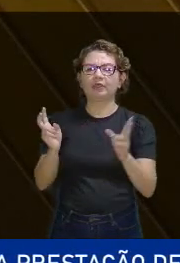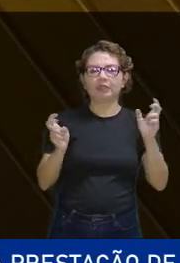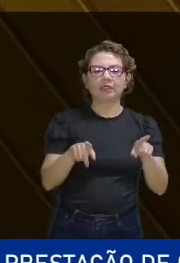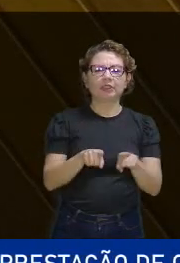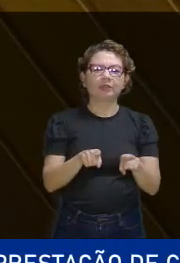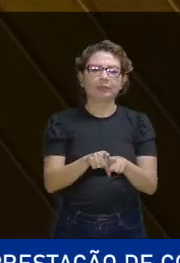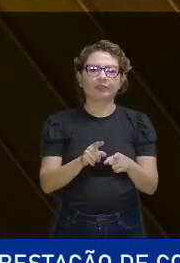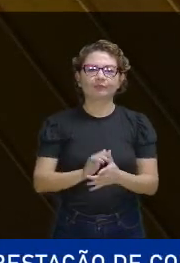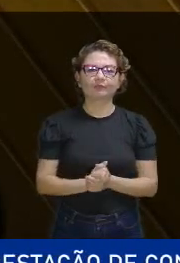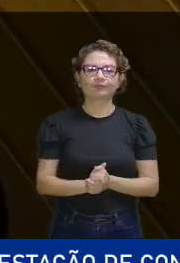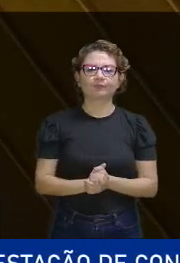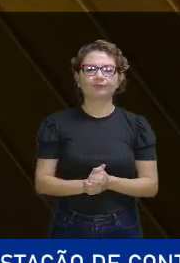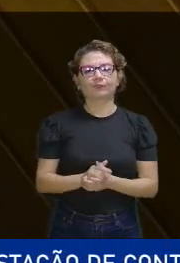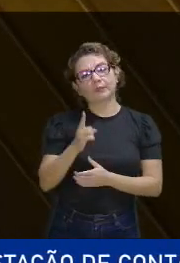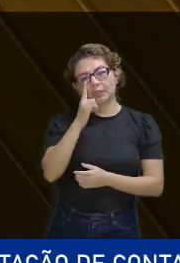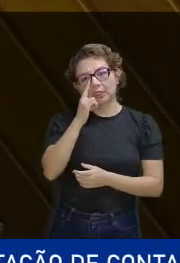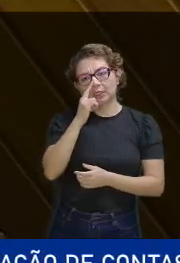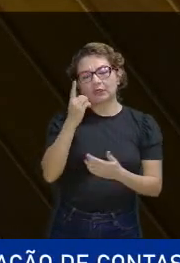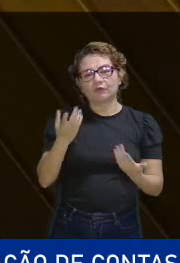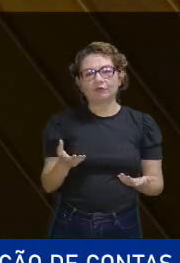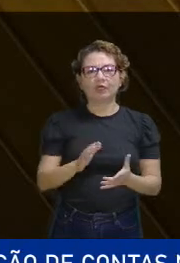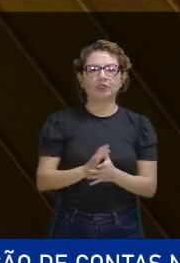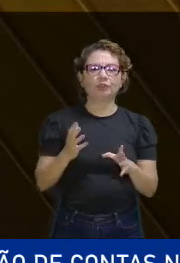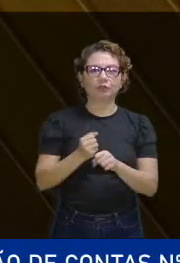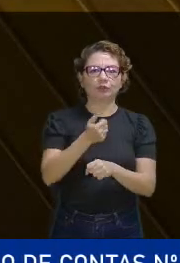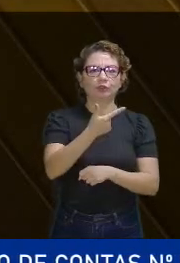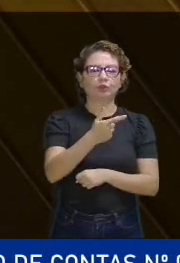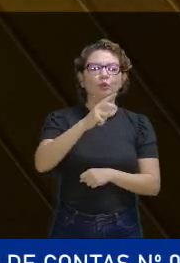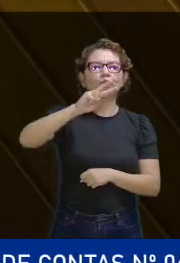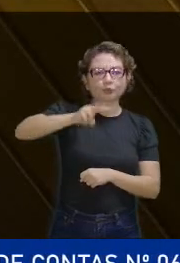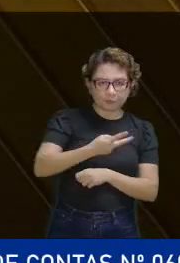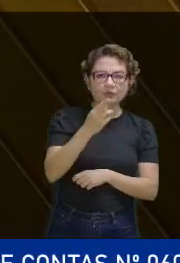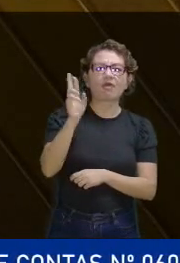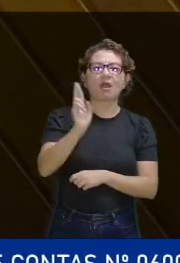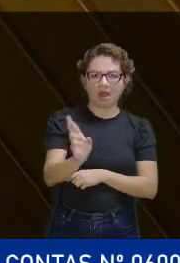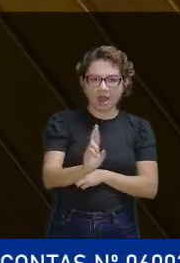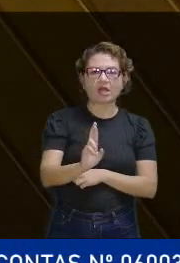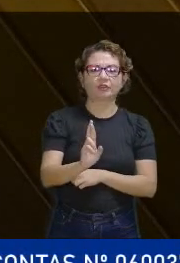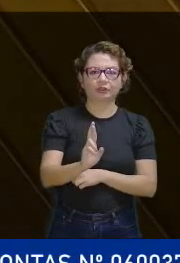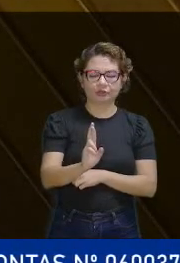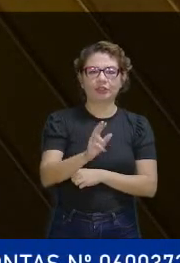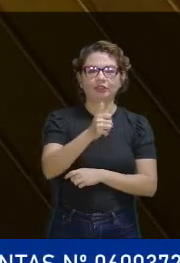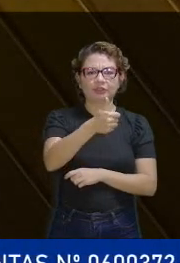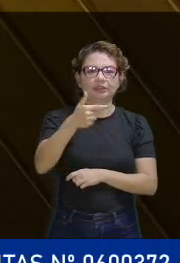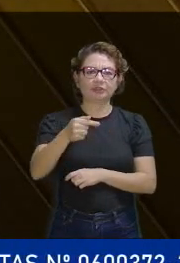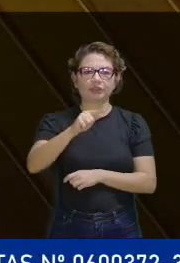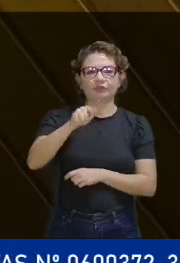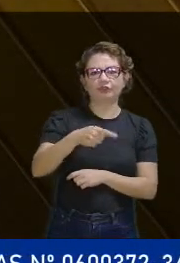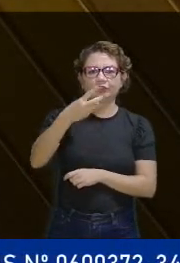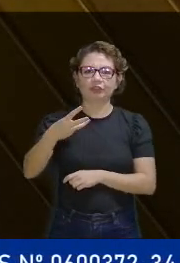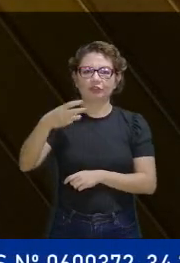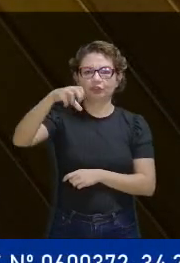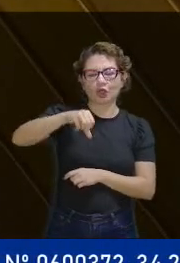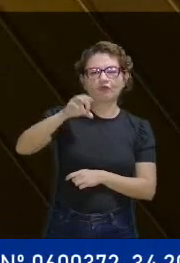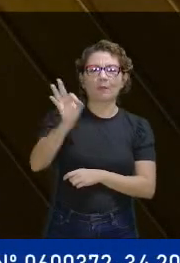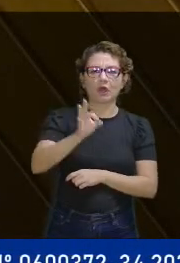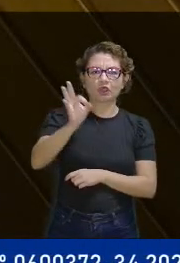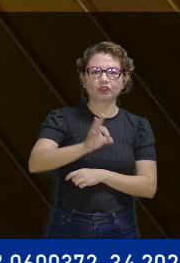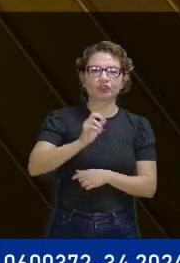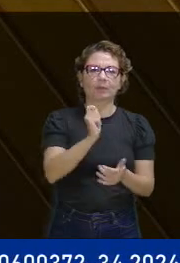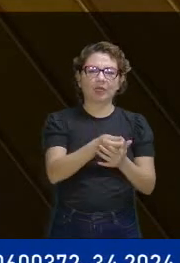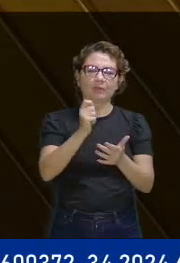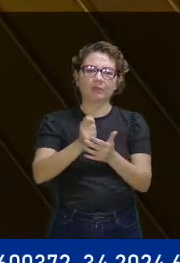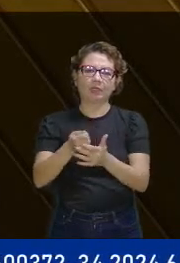No caso, subsiste falha que totaliza R$ 2.000, representando 17,39% das